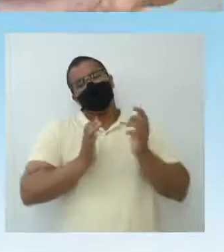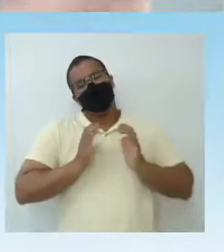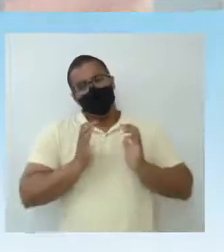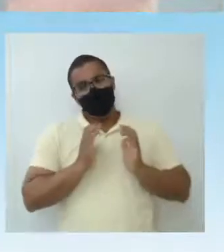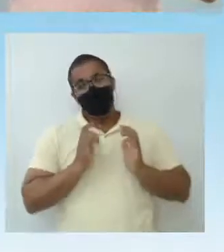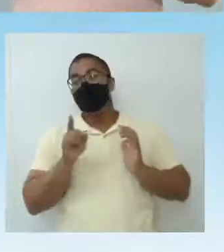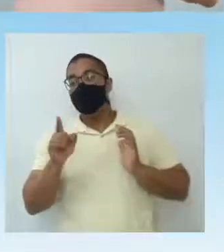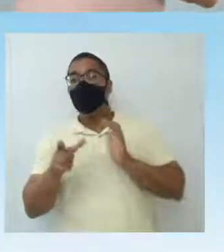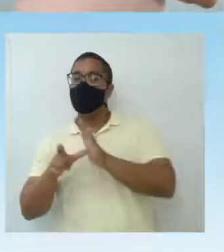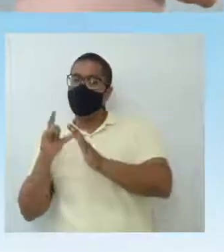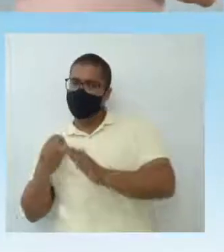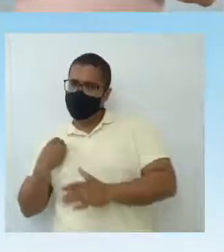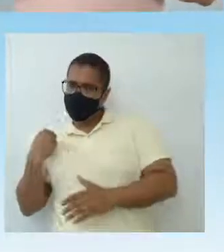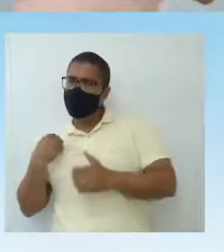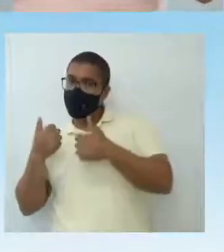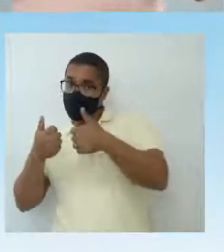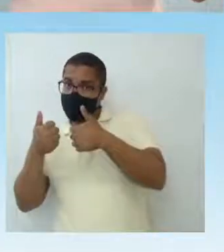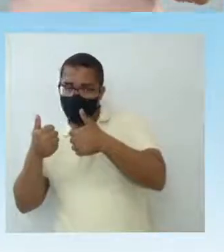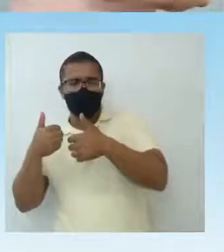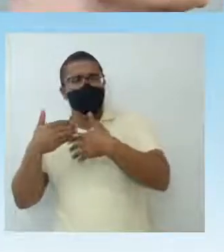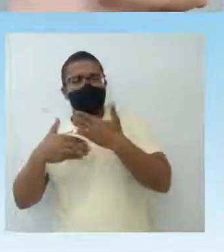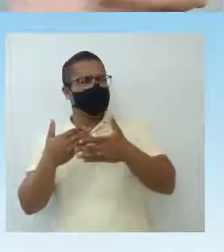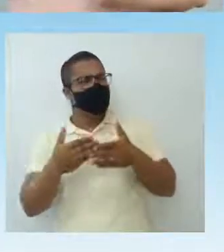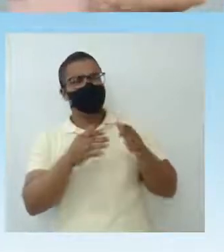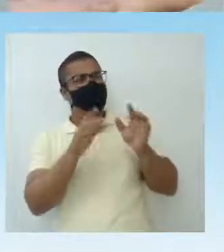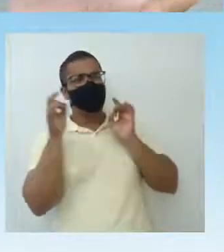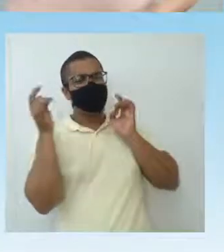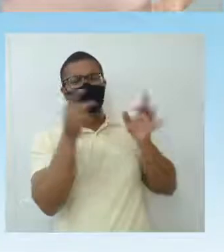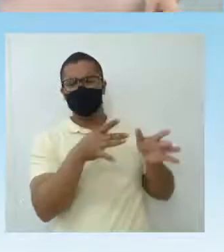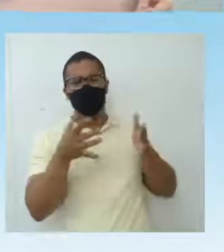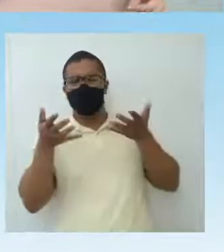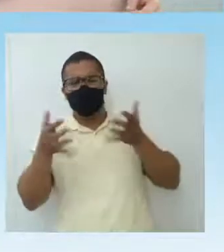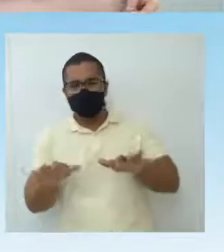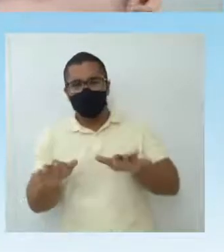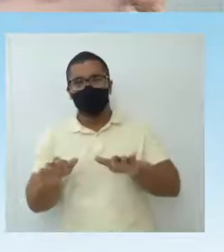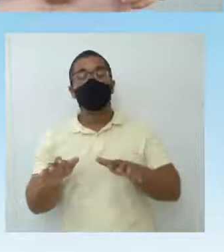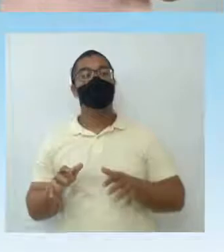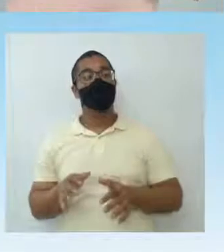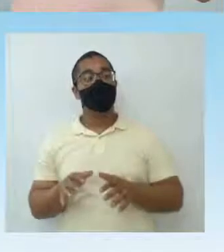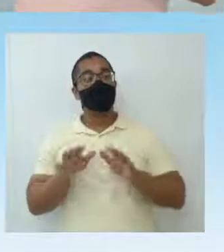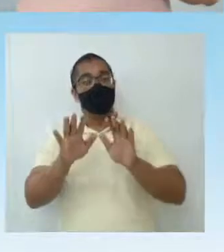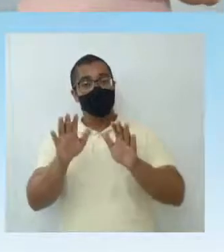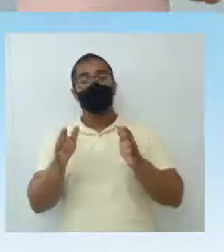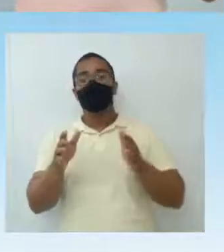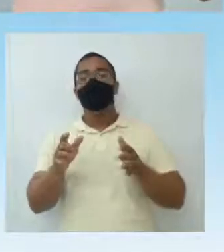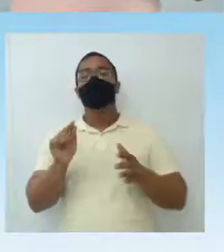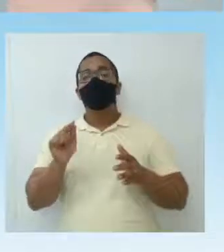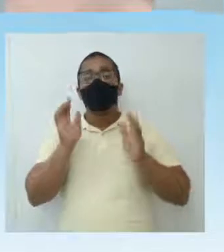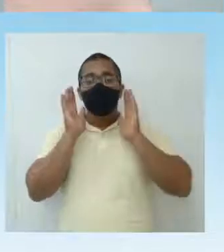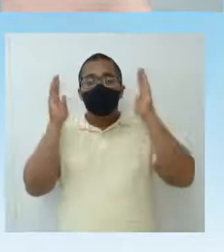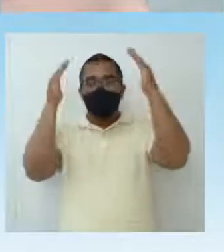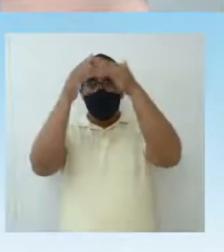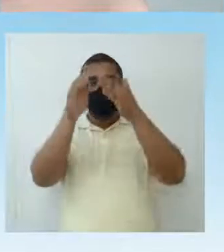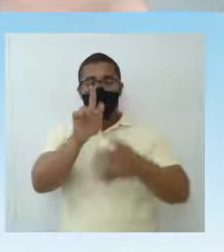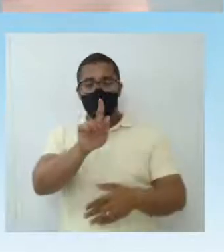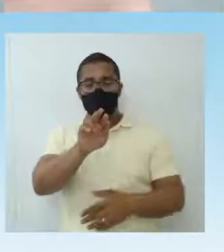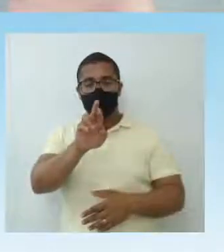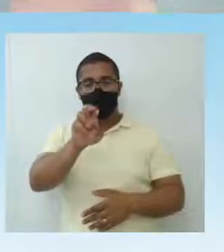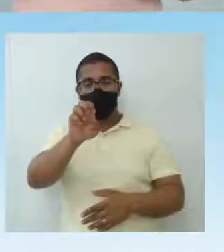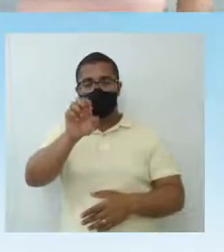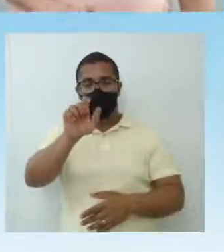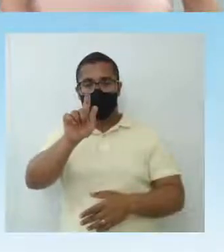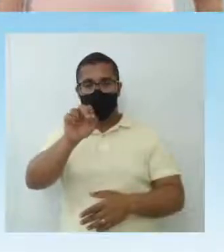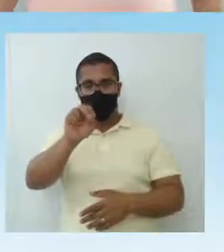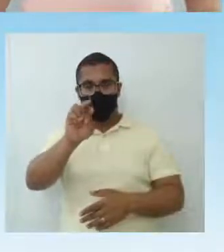vivia. E temos mais adiante sobre a biografia dele. Foi canonizado pelo Papa Gregório IX,